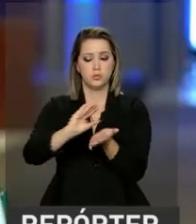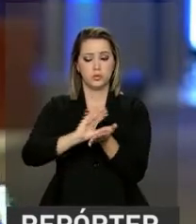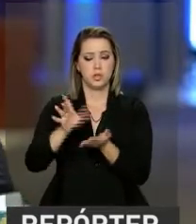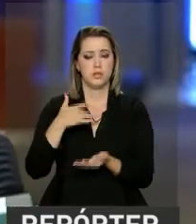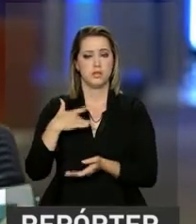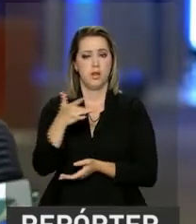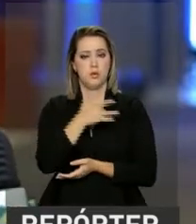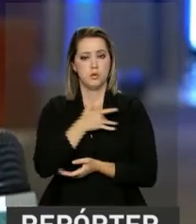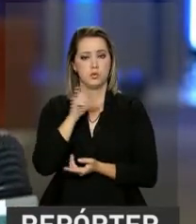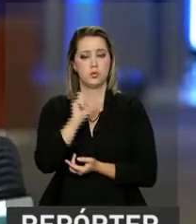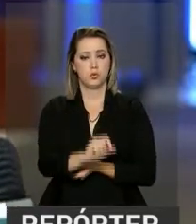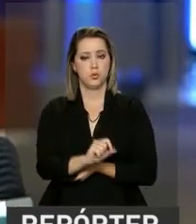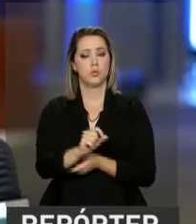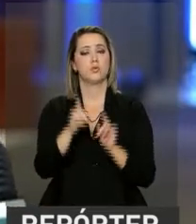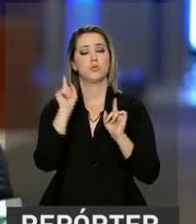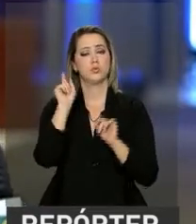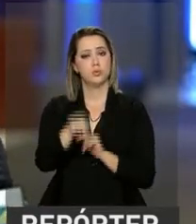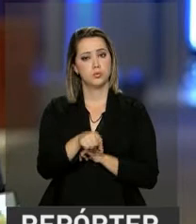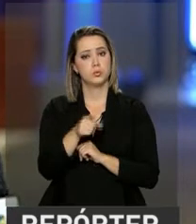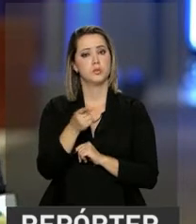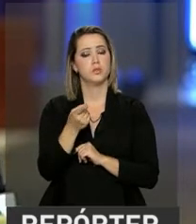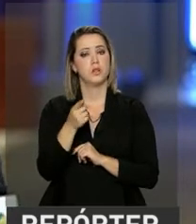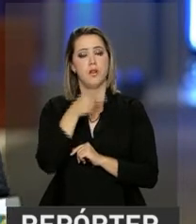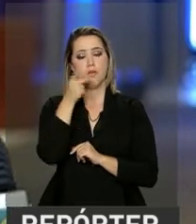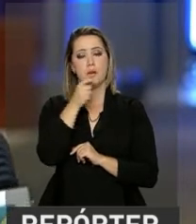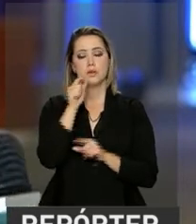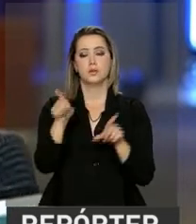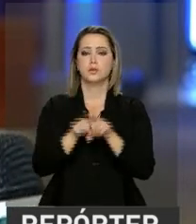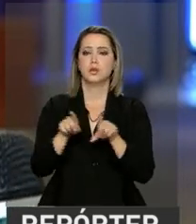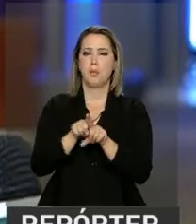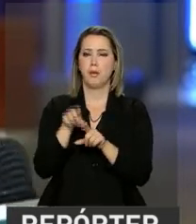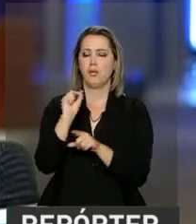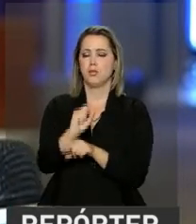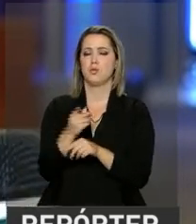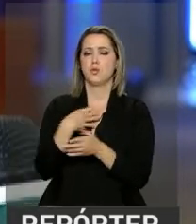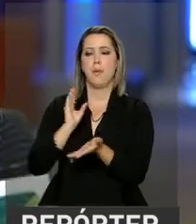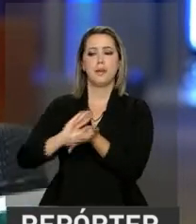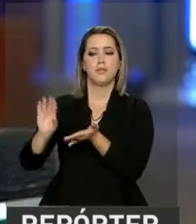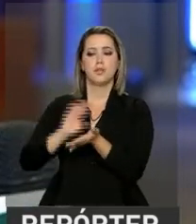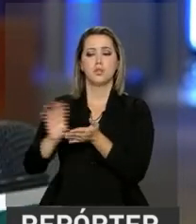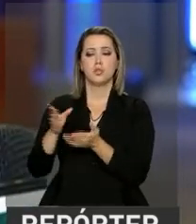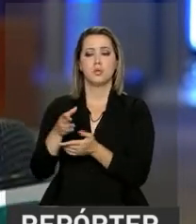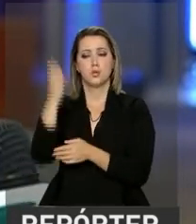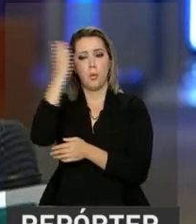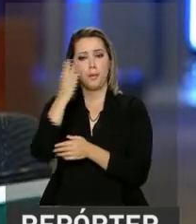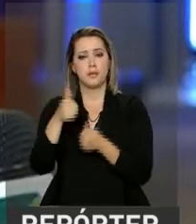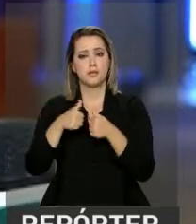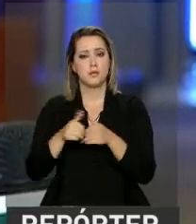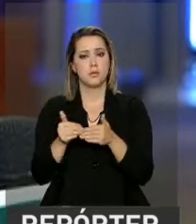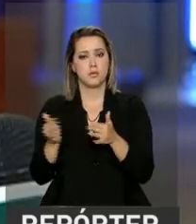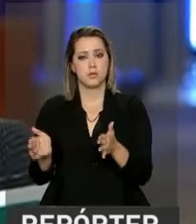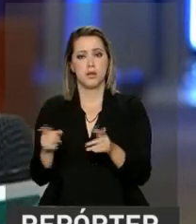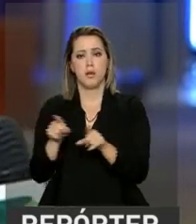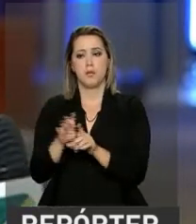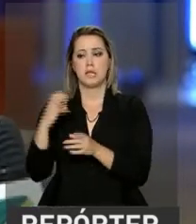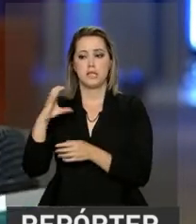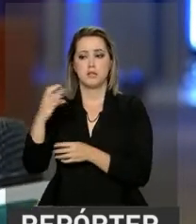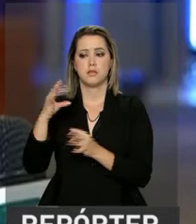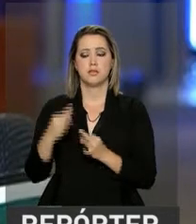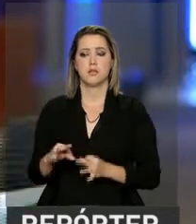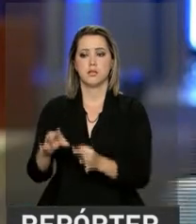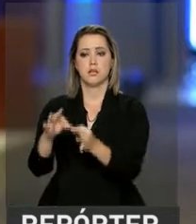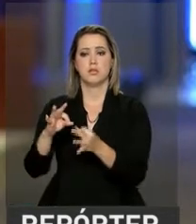saúde e biotecnologia. Foi falado também sobre investimentos. O Brasil está aberto a investimentos na área de ciência,